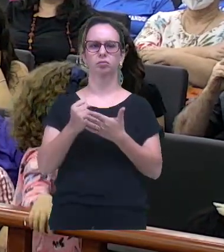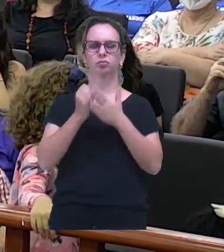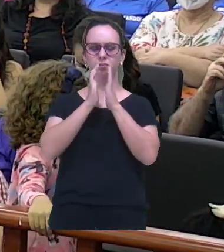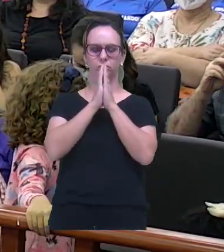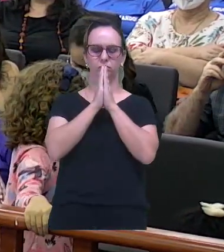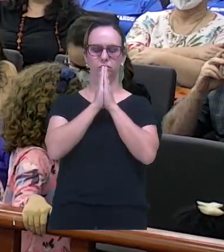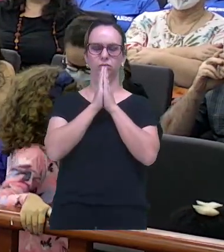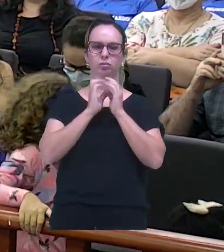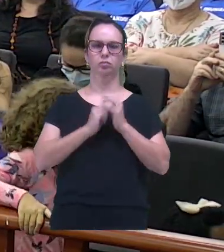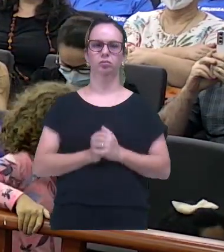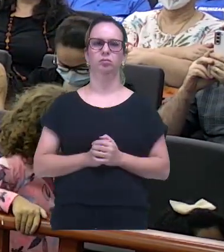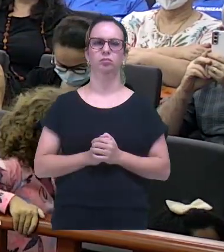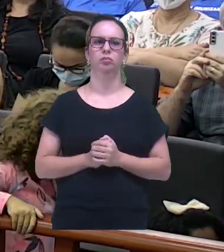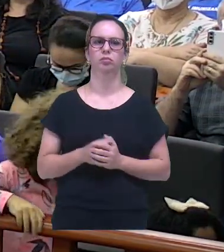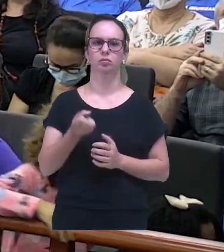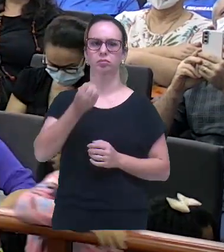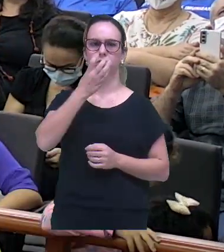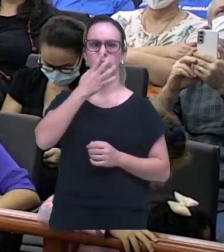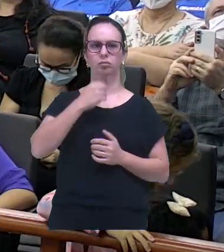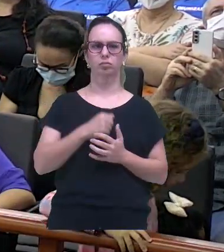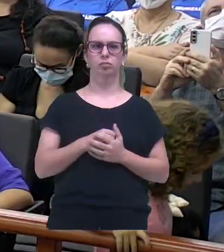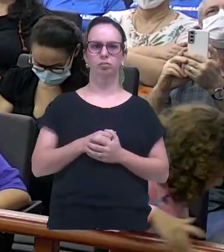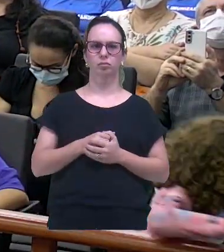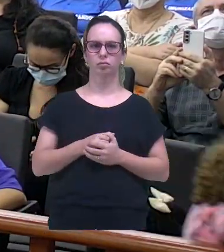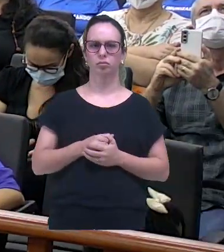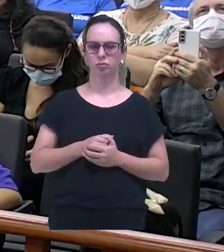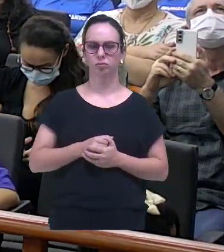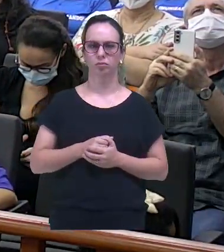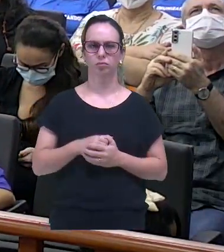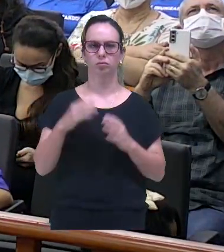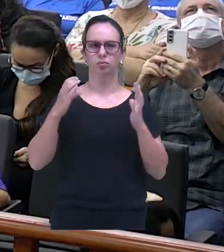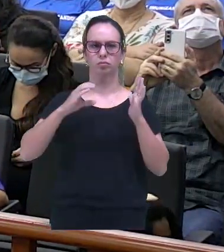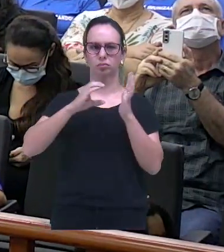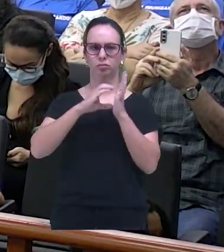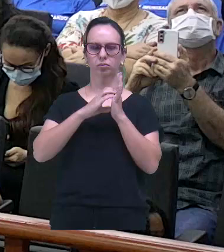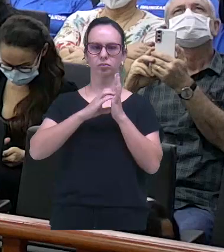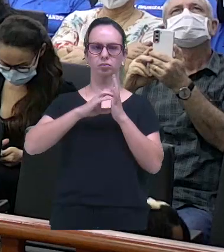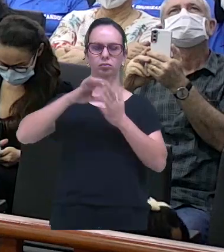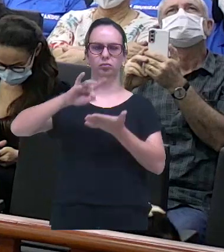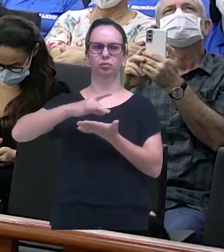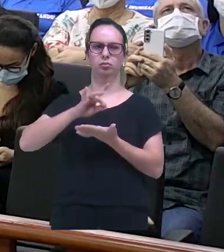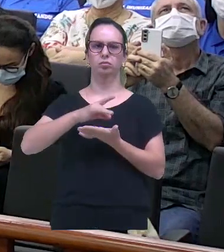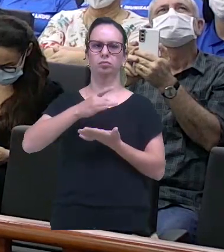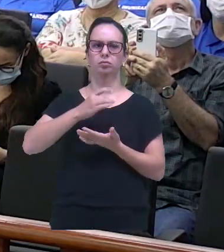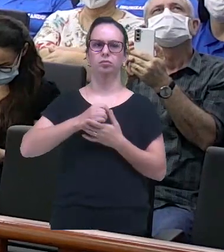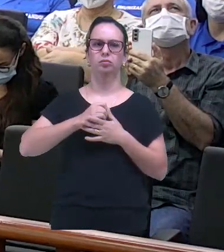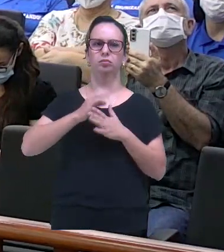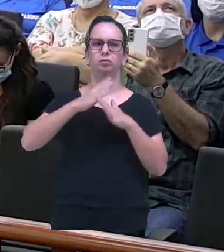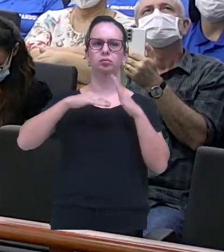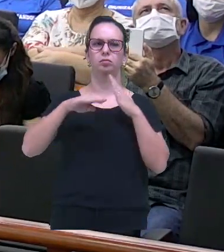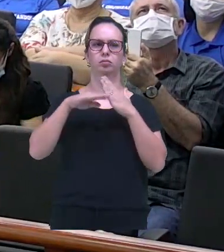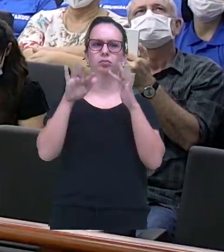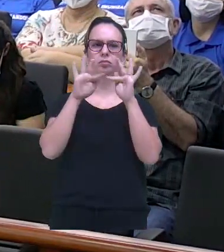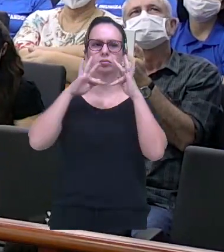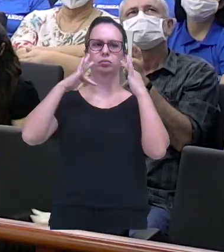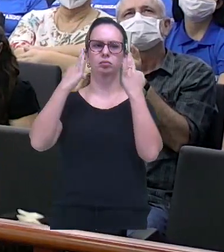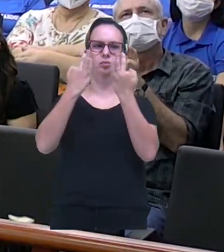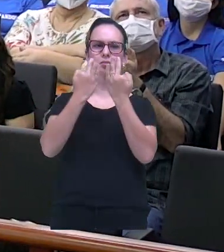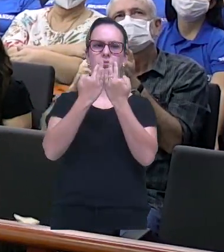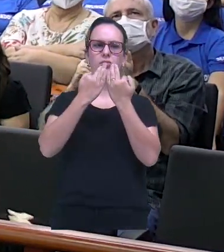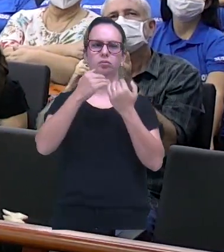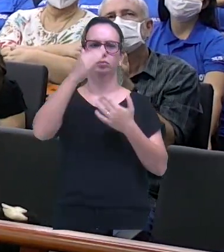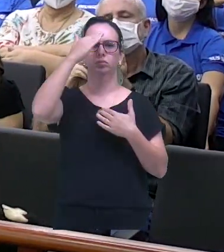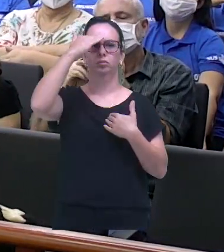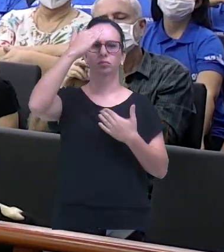para o bem da sociedade civil e para o bem de todas as famílias. Obrigado e, de alguma forma, que